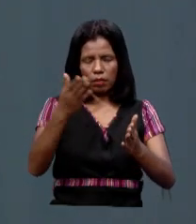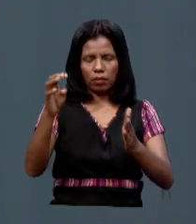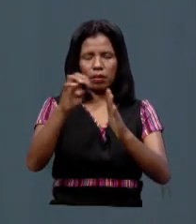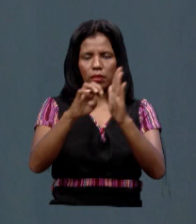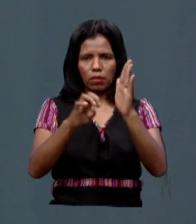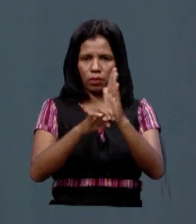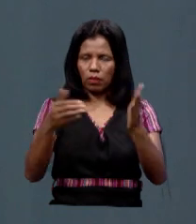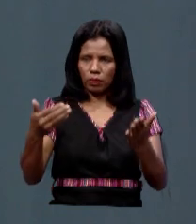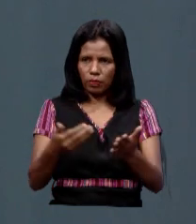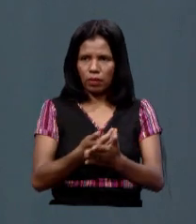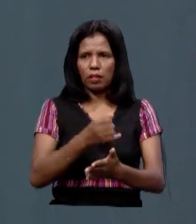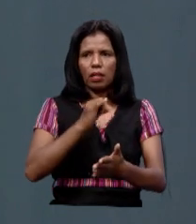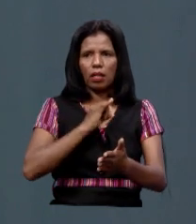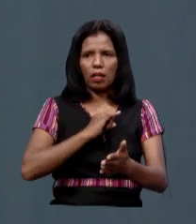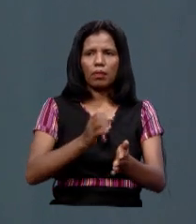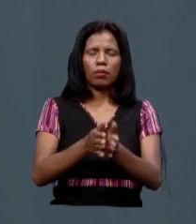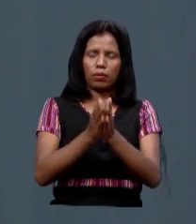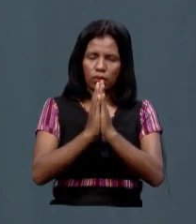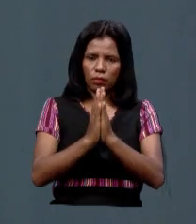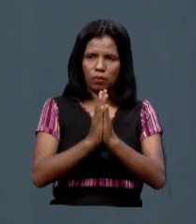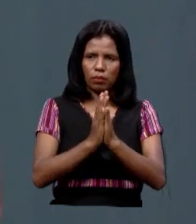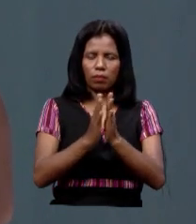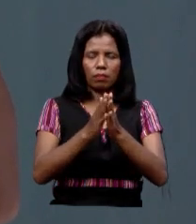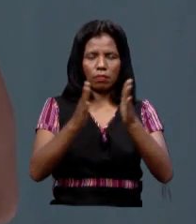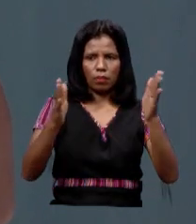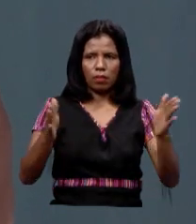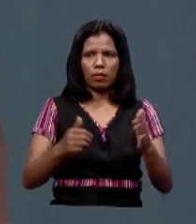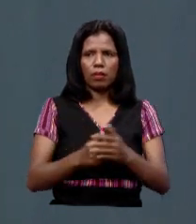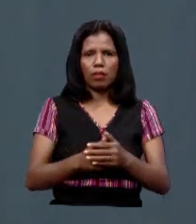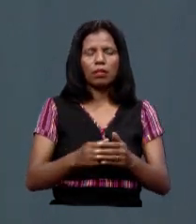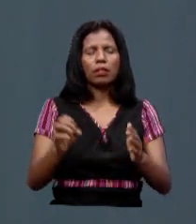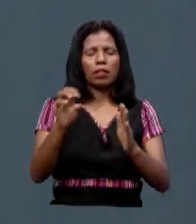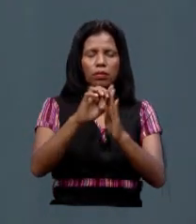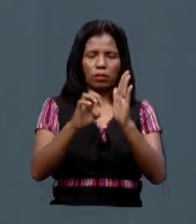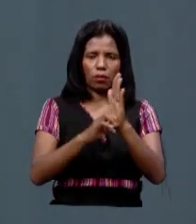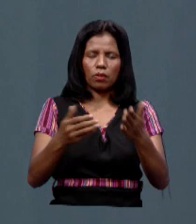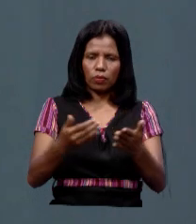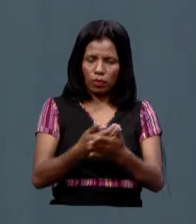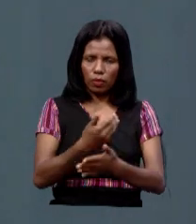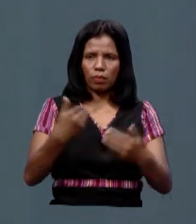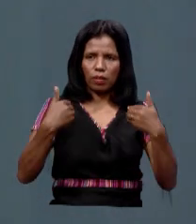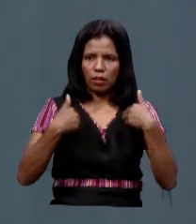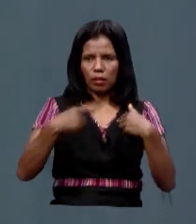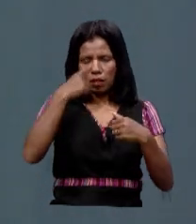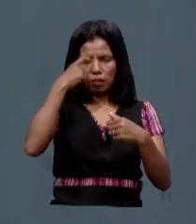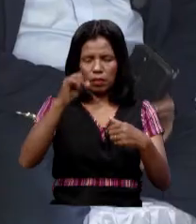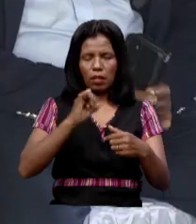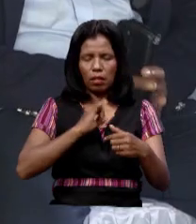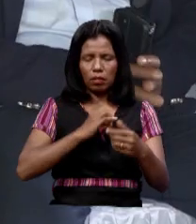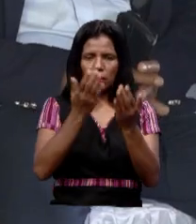com. Tahu bela kurs botira baik tiap struktura kong lebih makia. Permero tahu saya mahu tahu kurs